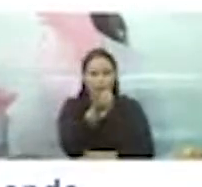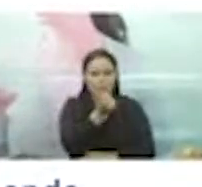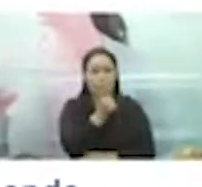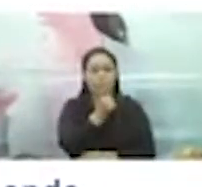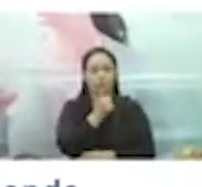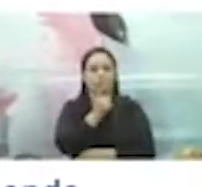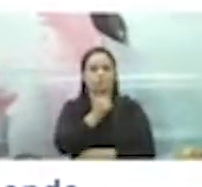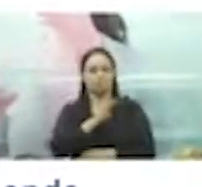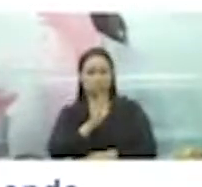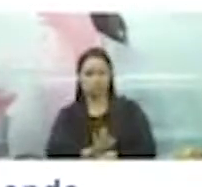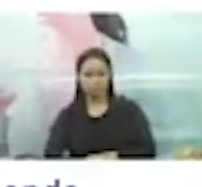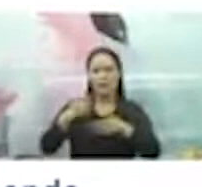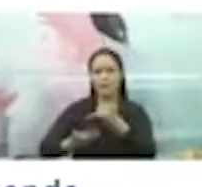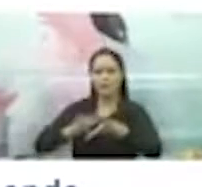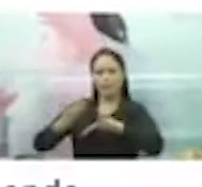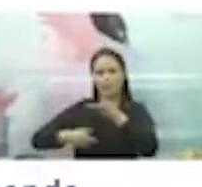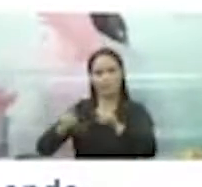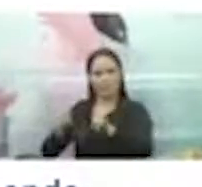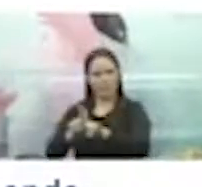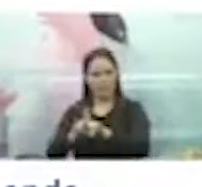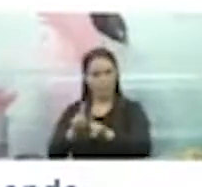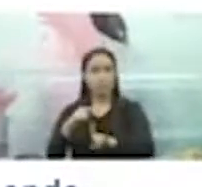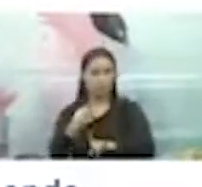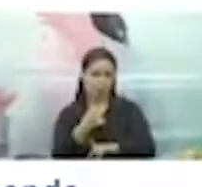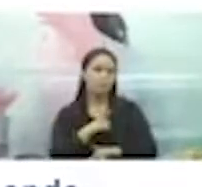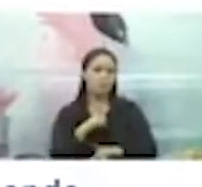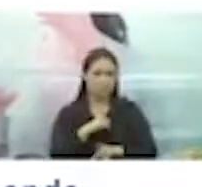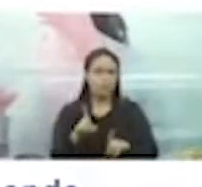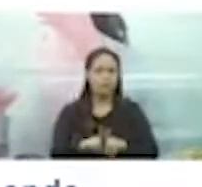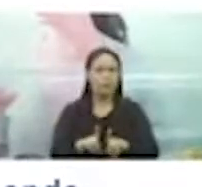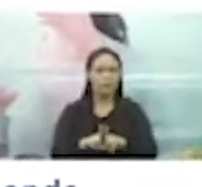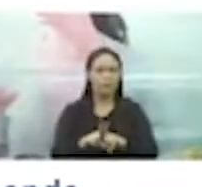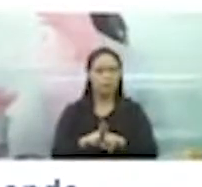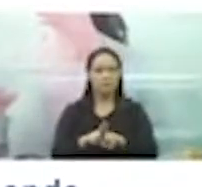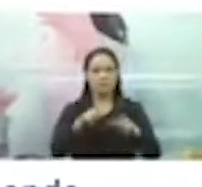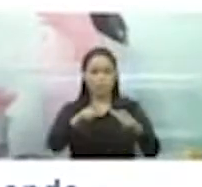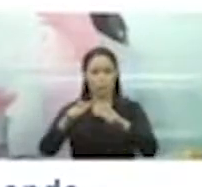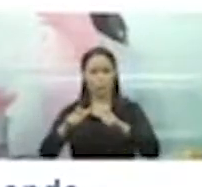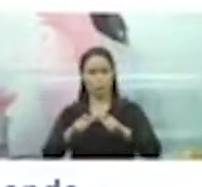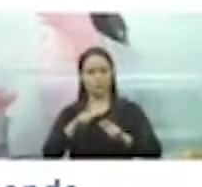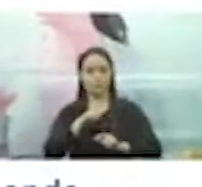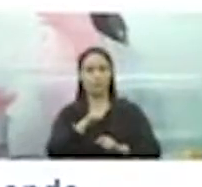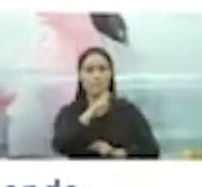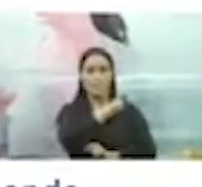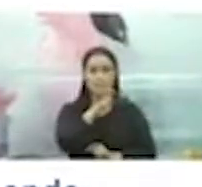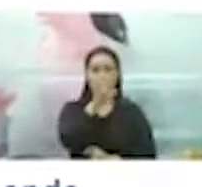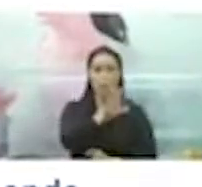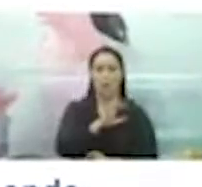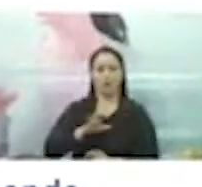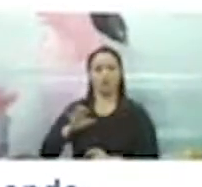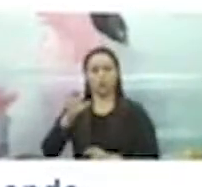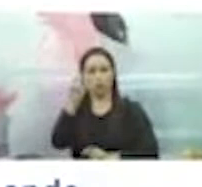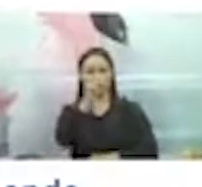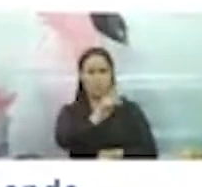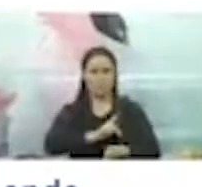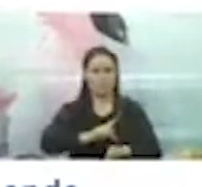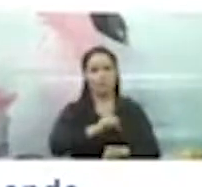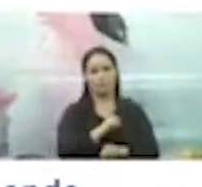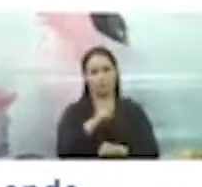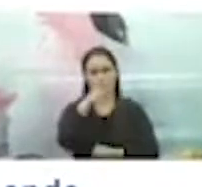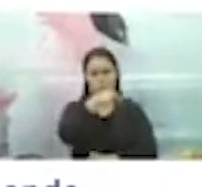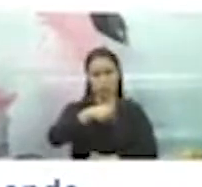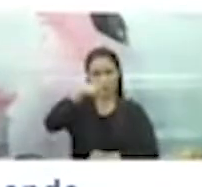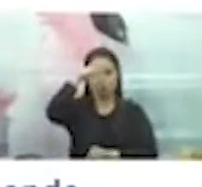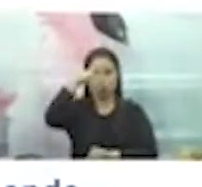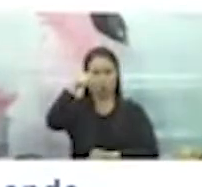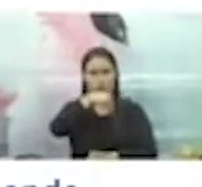para essas crianças internadas. E a gente tem bancos de leite espalhados nas 5 regiões do país. Então, bancos de leite no